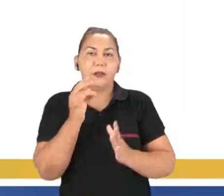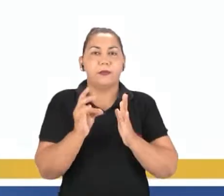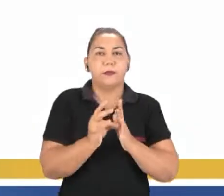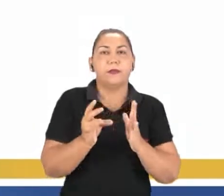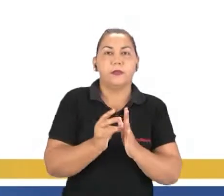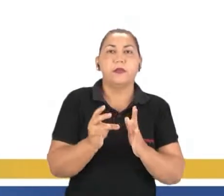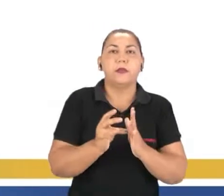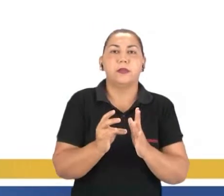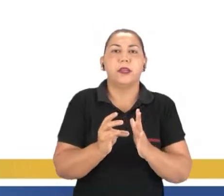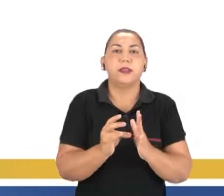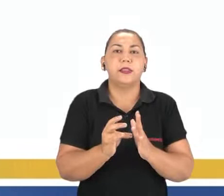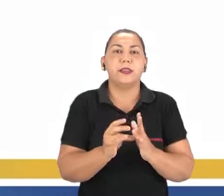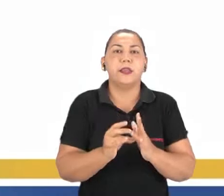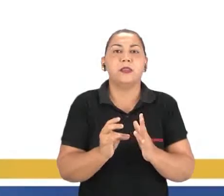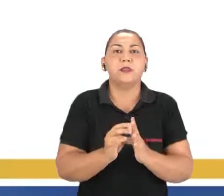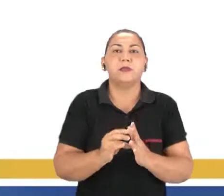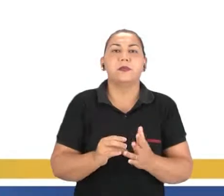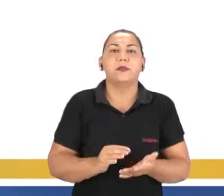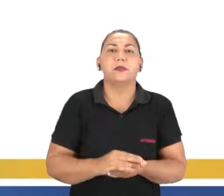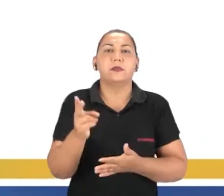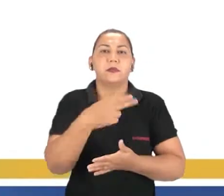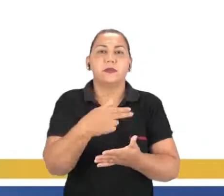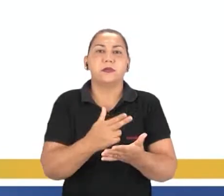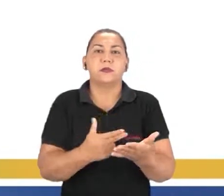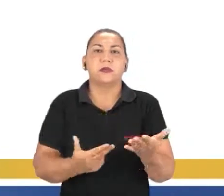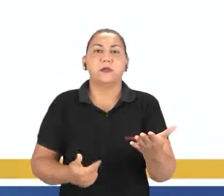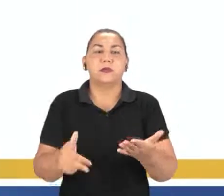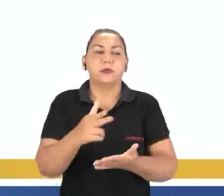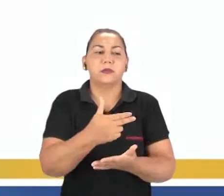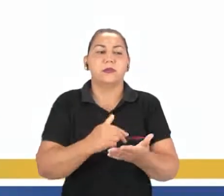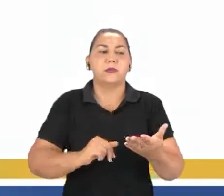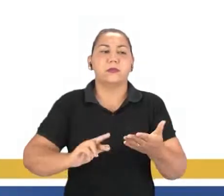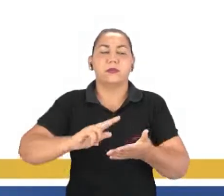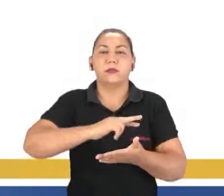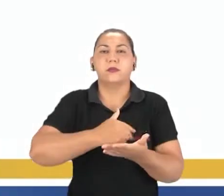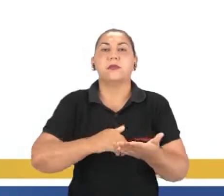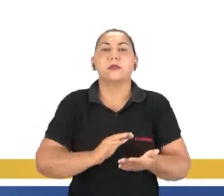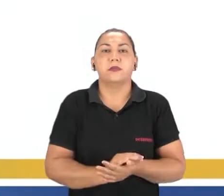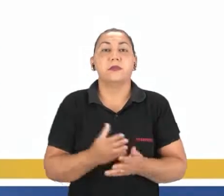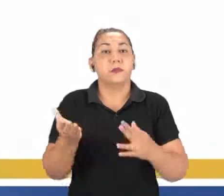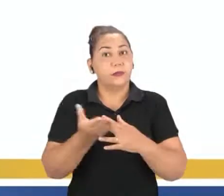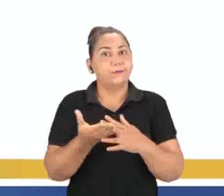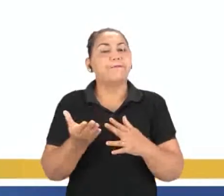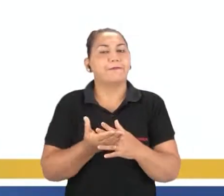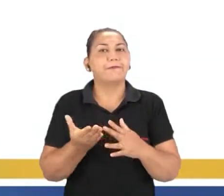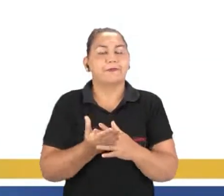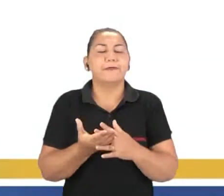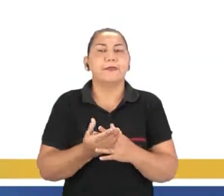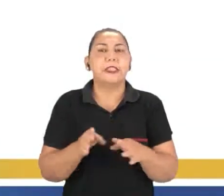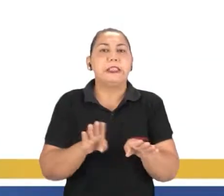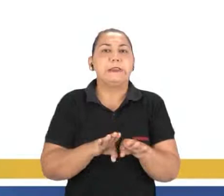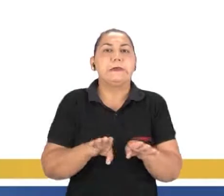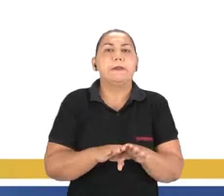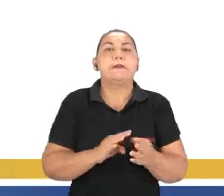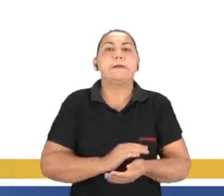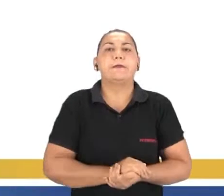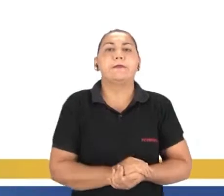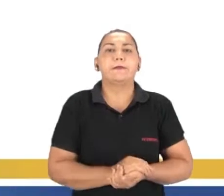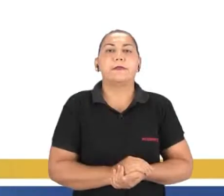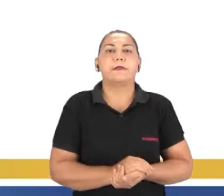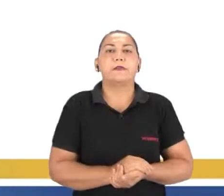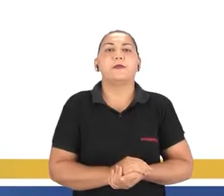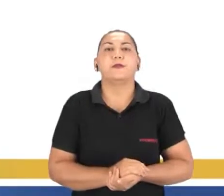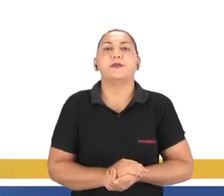o artesanato, né? A utilização das raízes, no caso aqui da mandioca, né? Conhecida aqui popularmente como macaxeira, onde eles